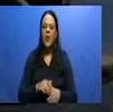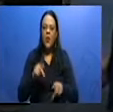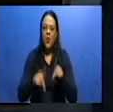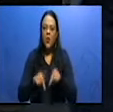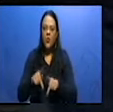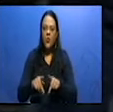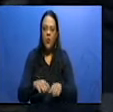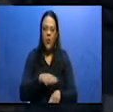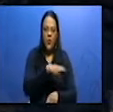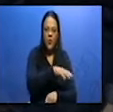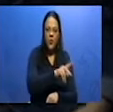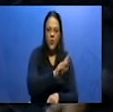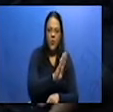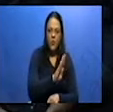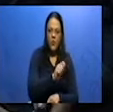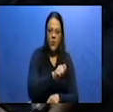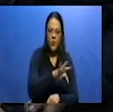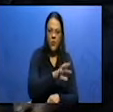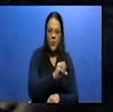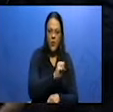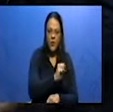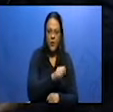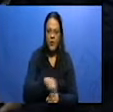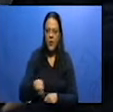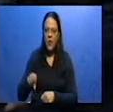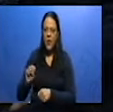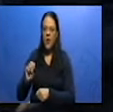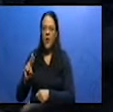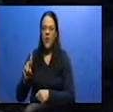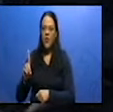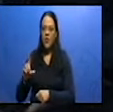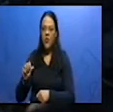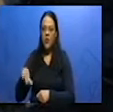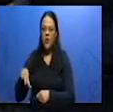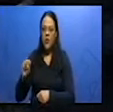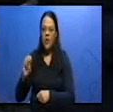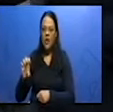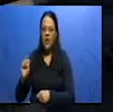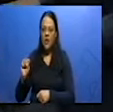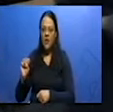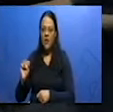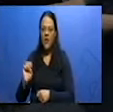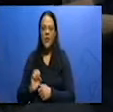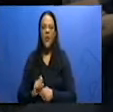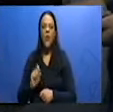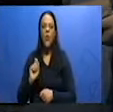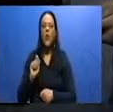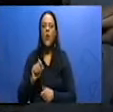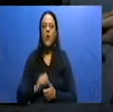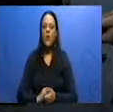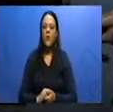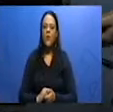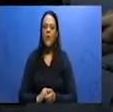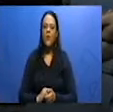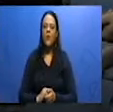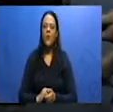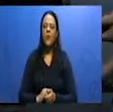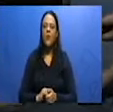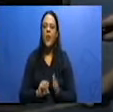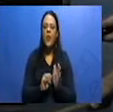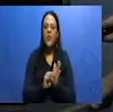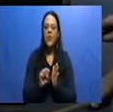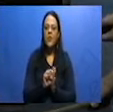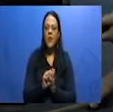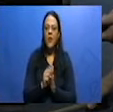sudaneses, assinale a alternativa correta. Século XV, os sudaneses e os bantus fizeram contato